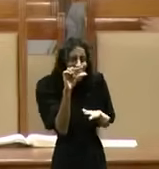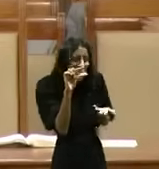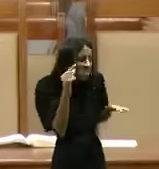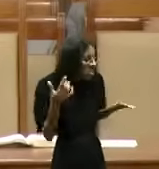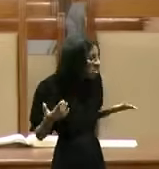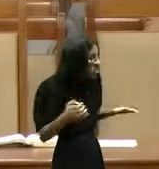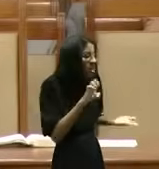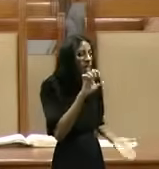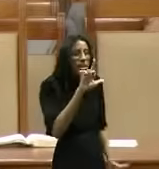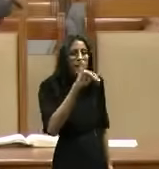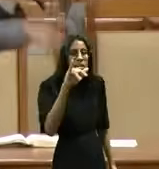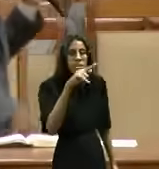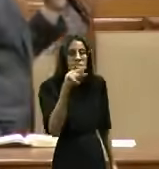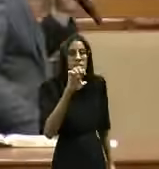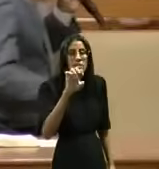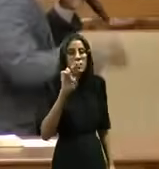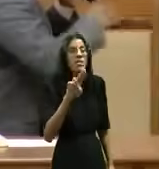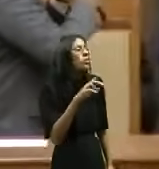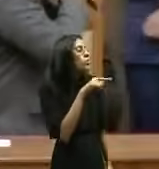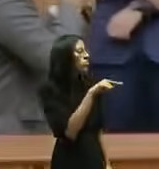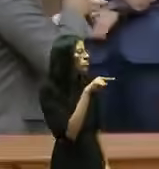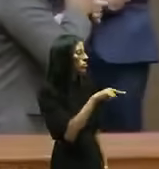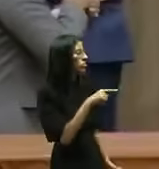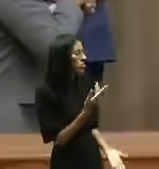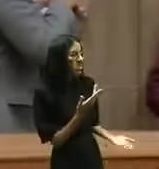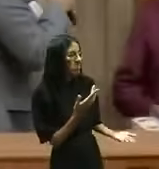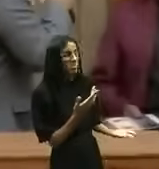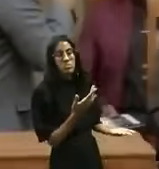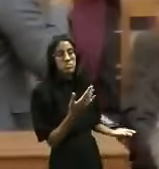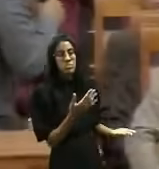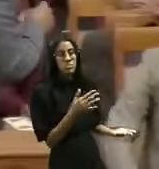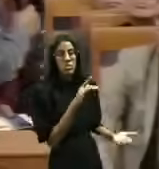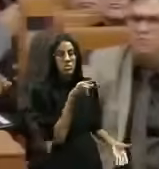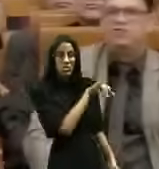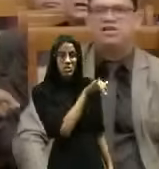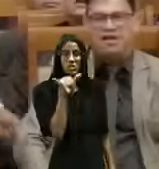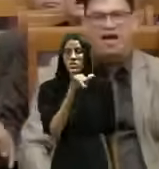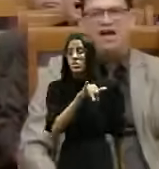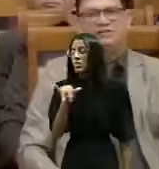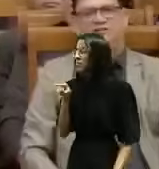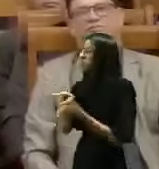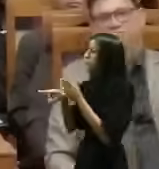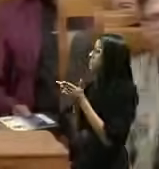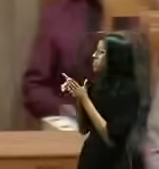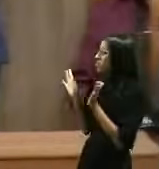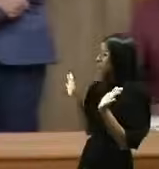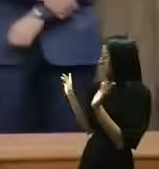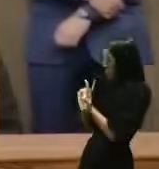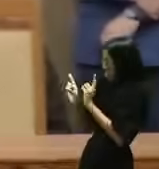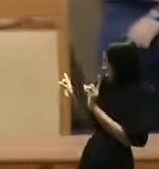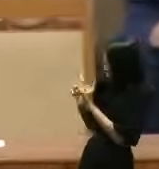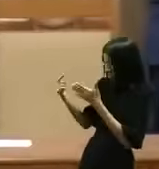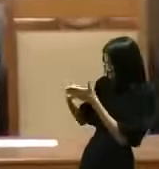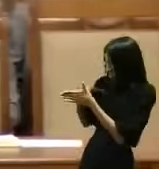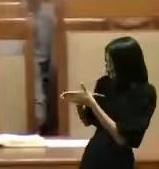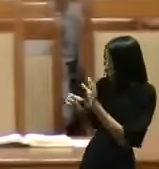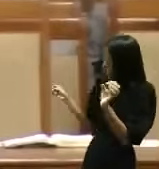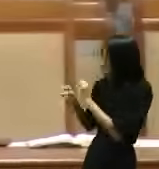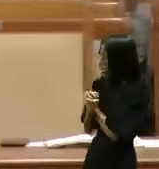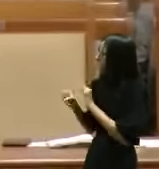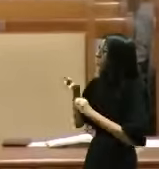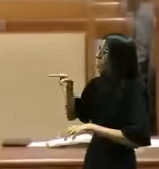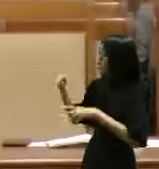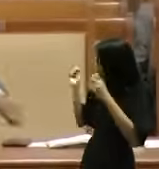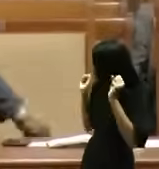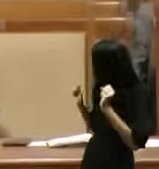só tinha um pouquinho mas Eliseu não mandou ela questionar mandou ela glorify vai pra tua casa toma a vasilha bota